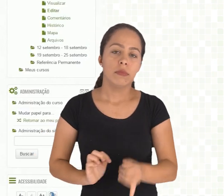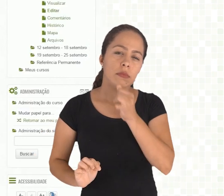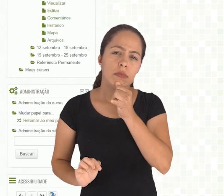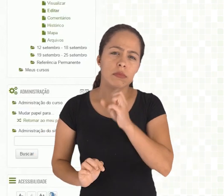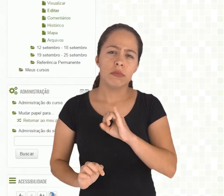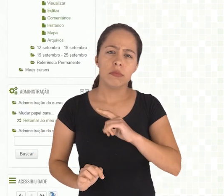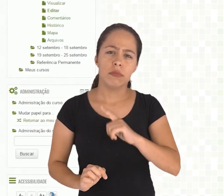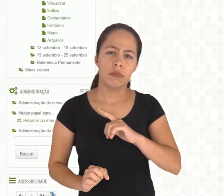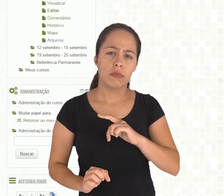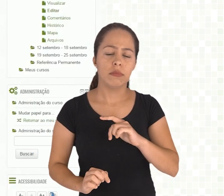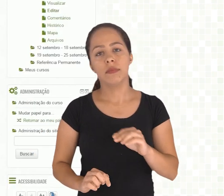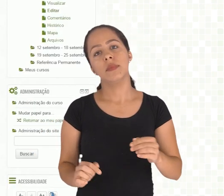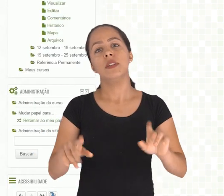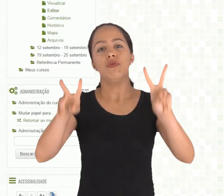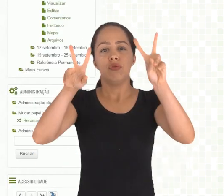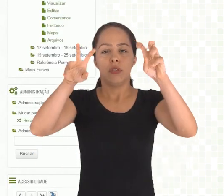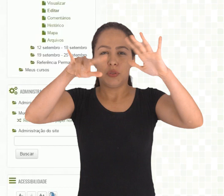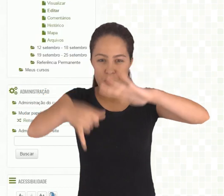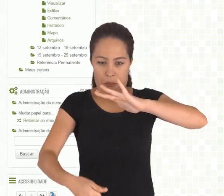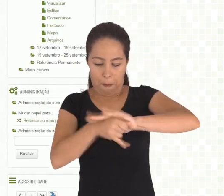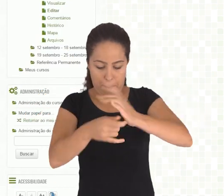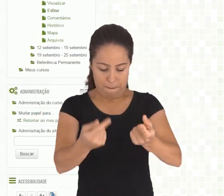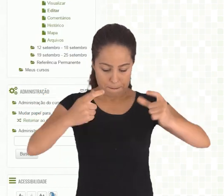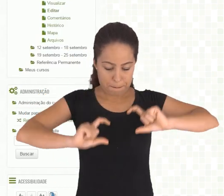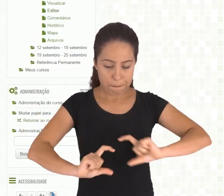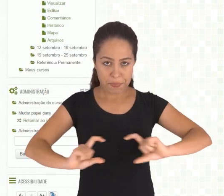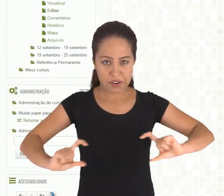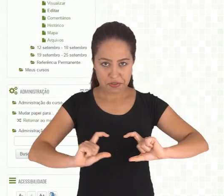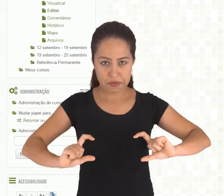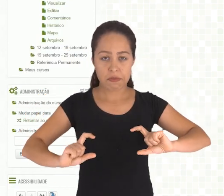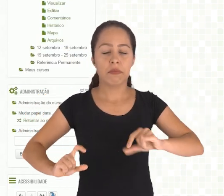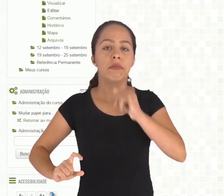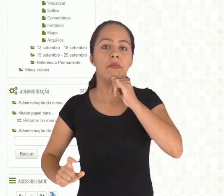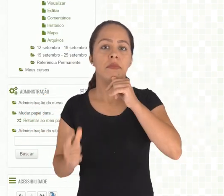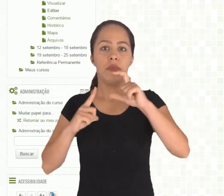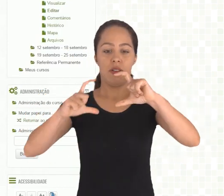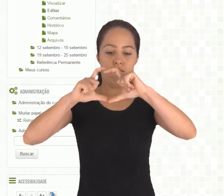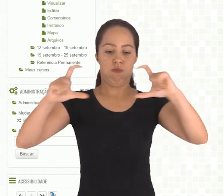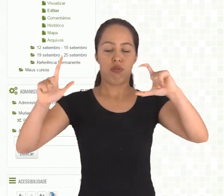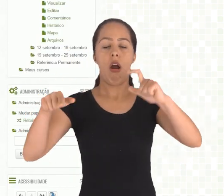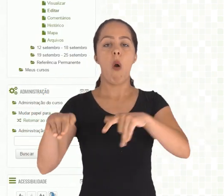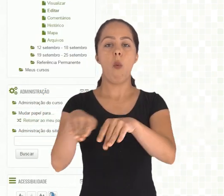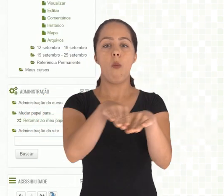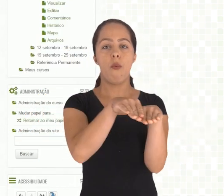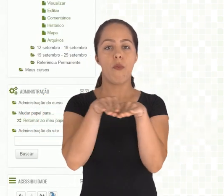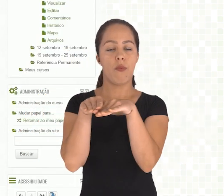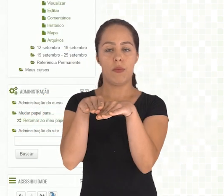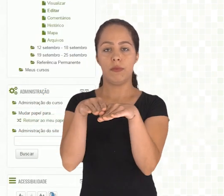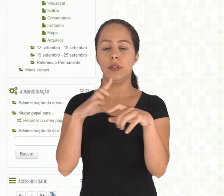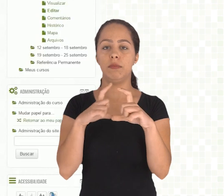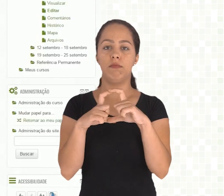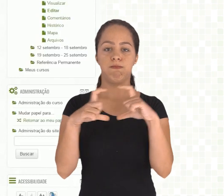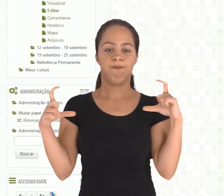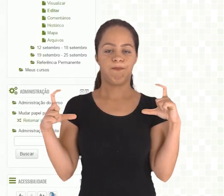notar que quando você coloca um subtítulo o título na wiki ou seja isso aqui estava formatado como parágrafo como um